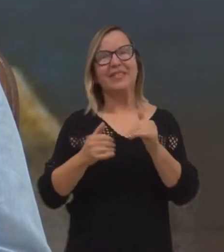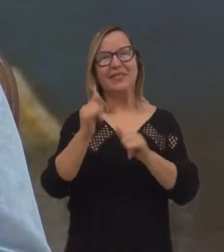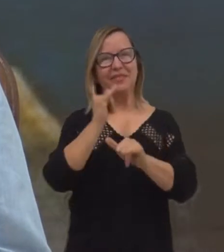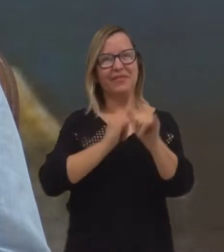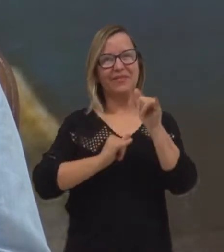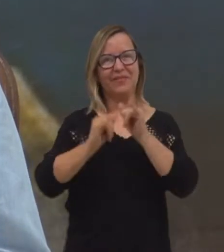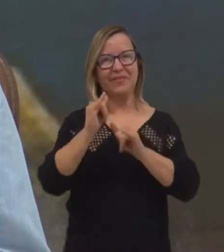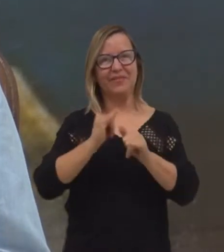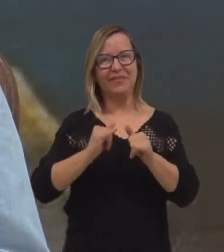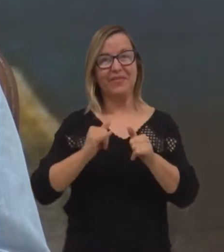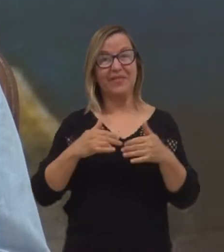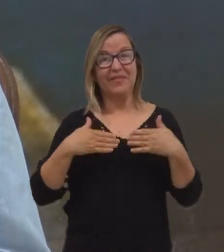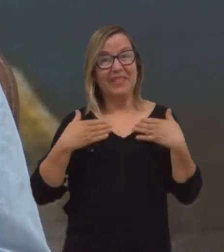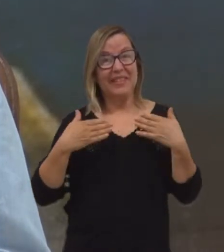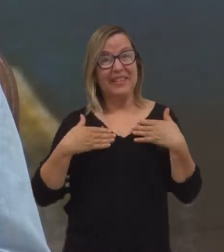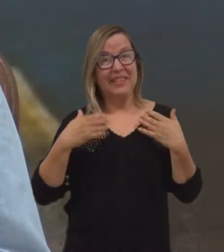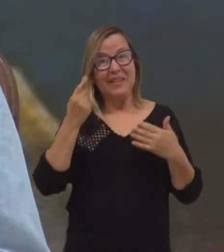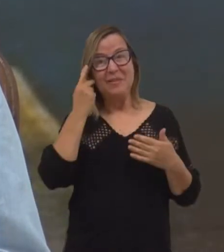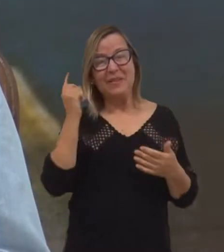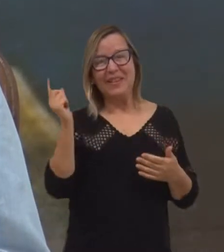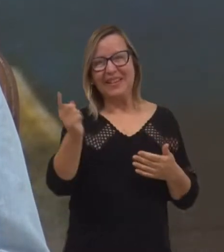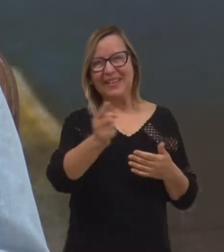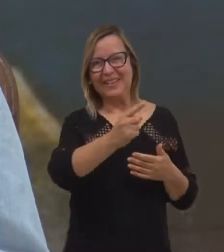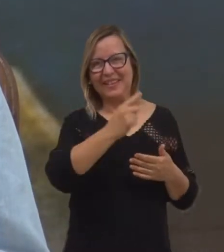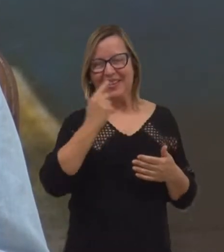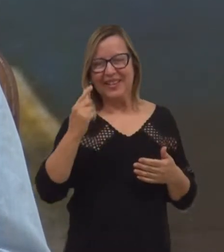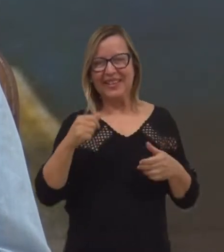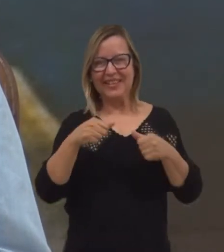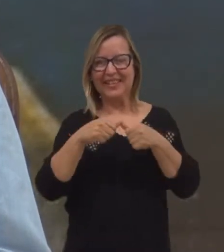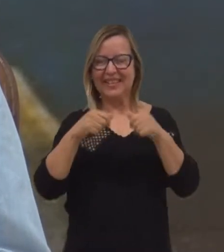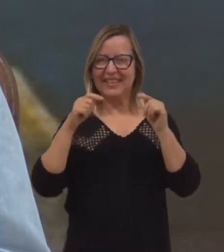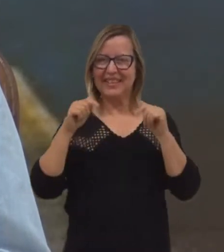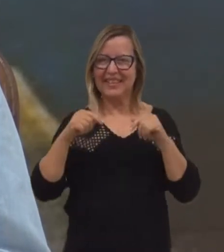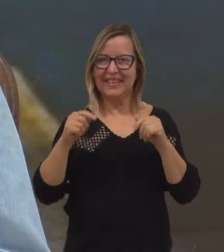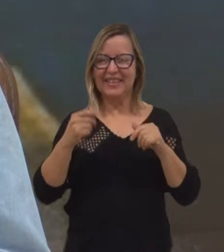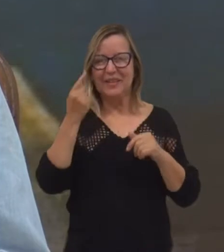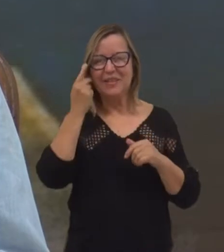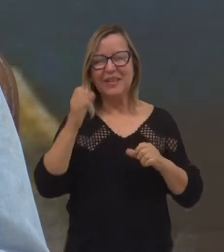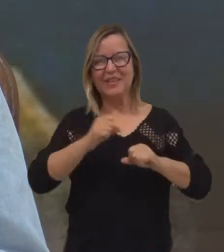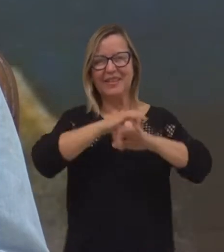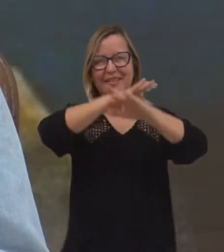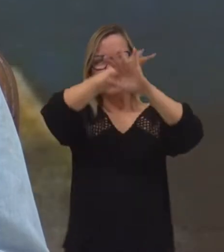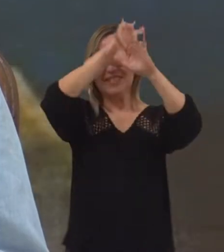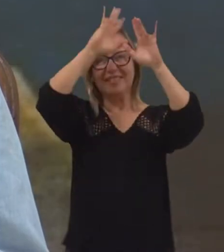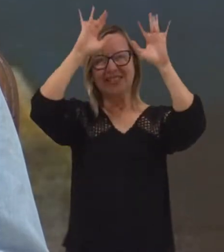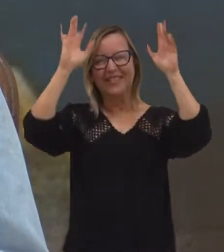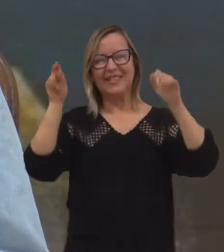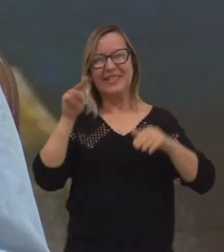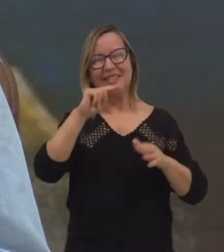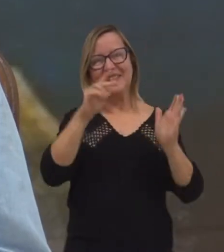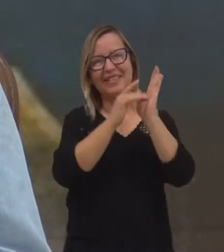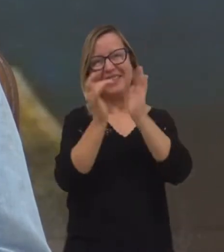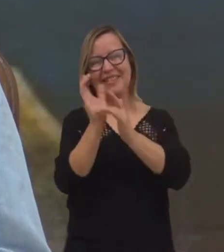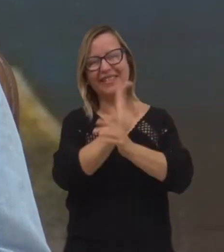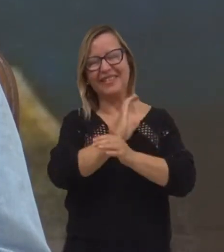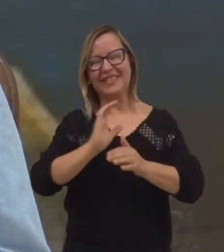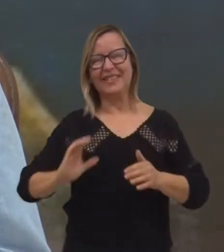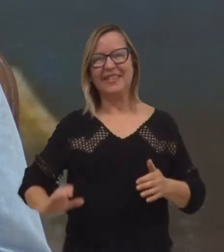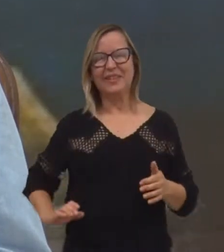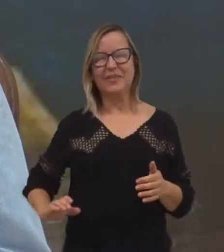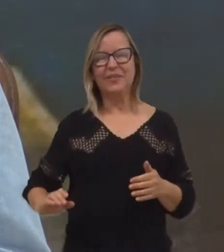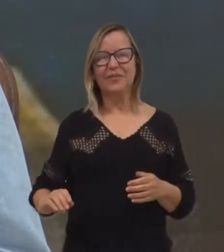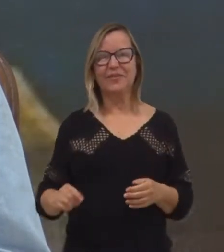um privilégio para nós podermos estar aqui para glorificar o nome de Jesus Cristo.